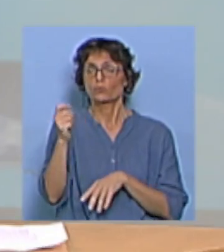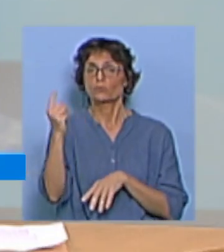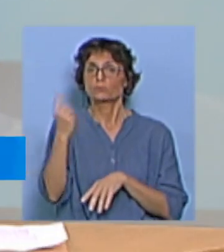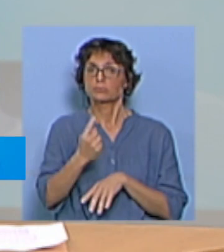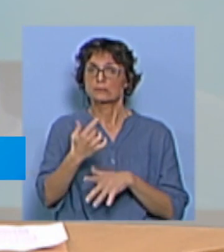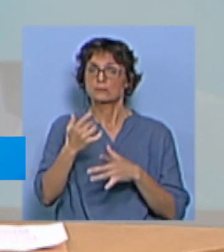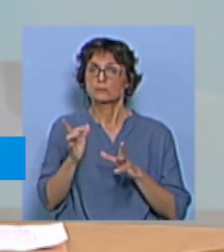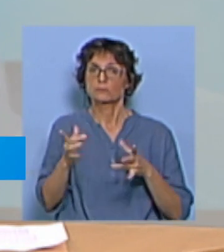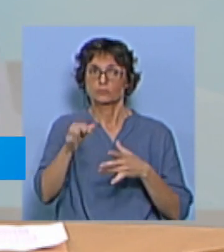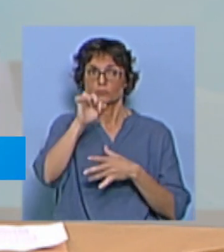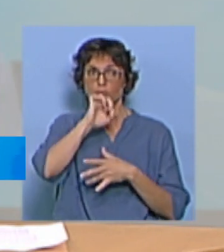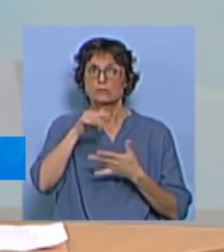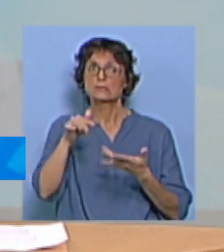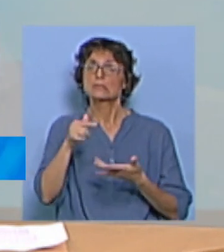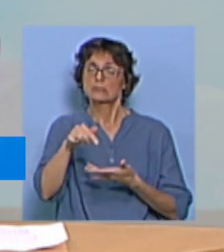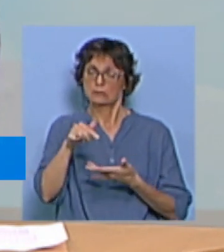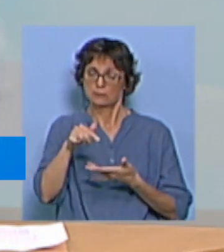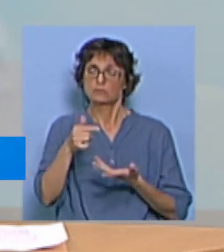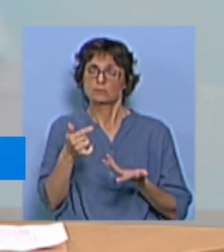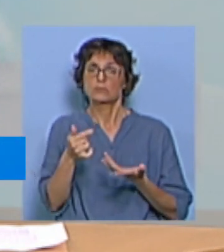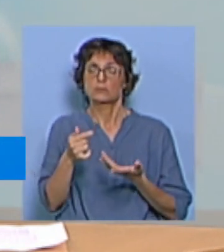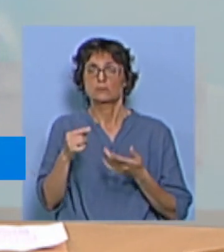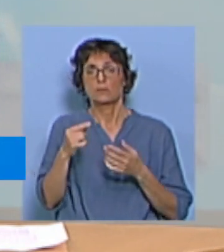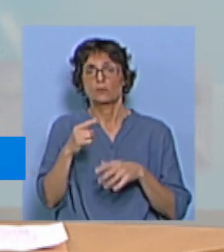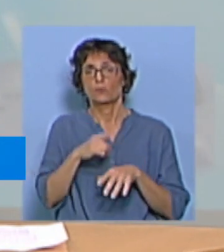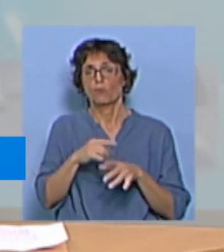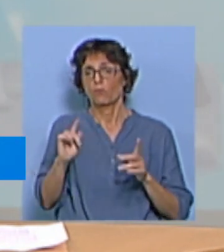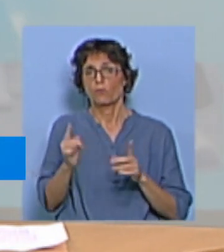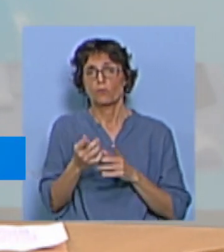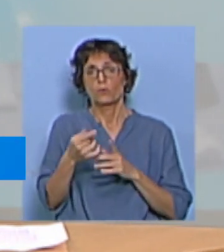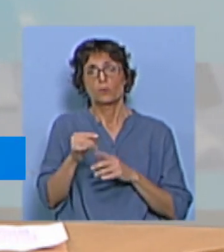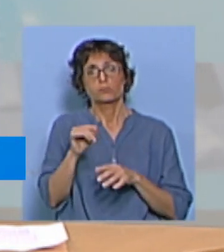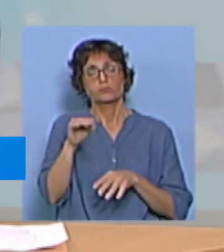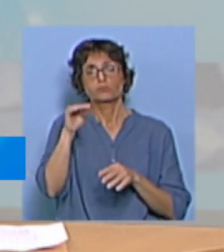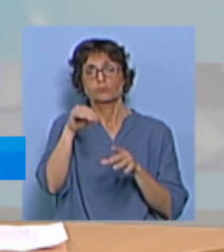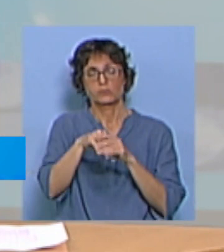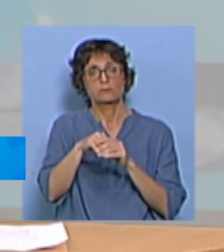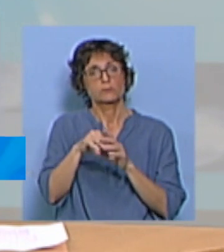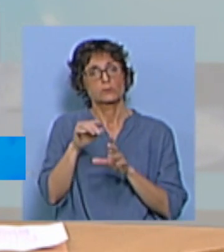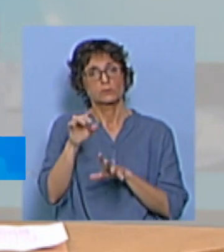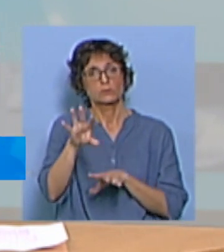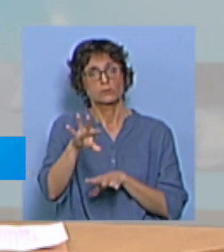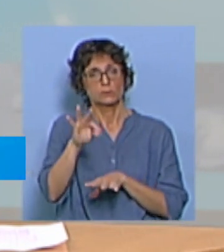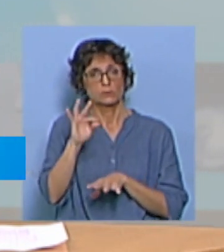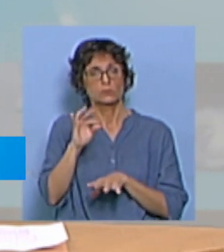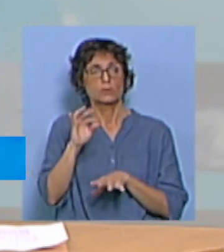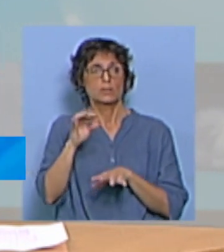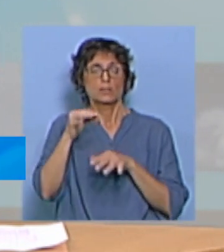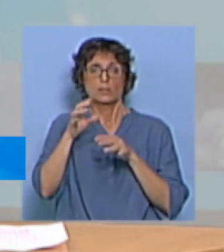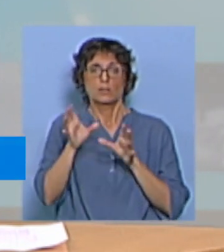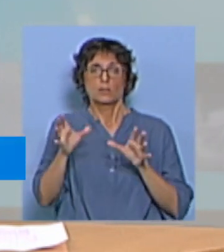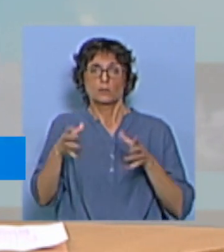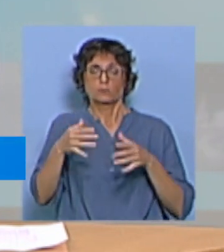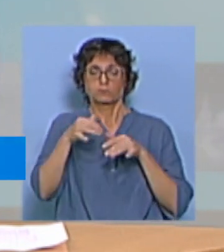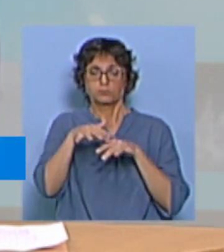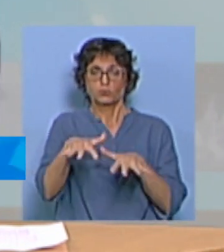disse, mais breve e eletiva, porque era preciso eleger os órgãos da Conferência Episcopal Portuguesa. Estava previsto para abril, não pôde ser.